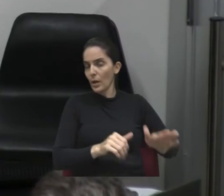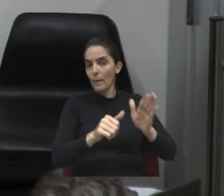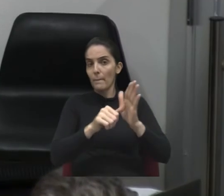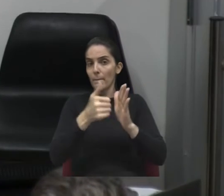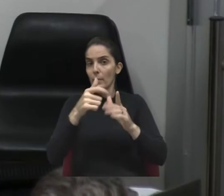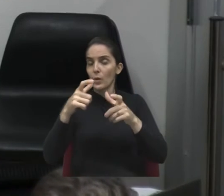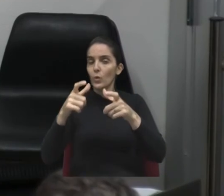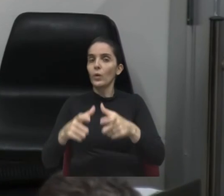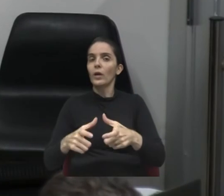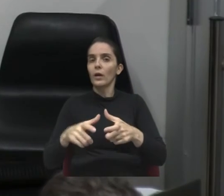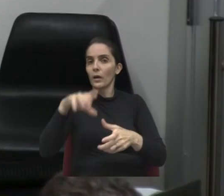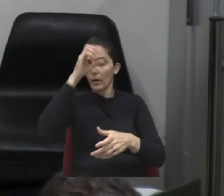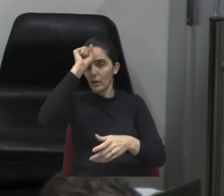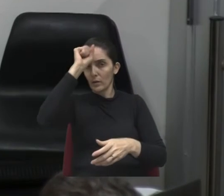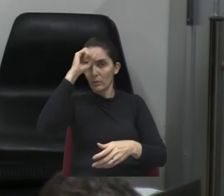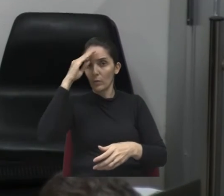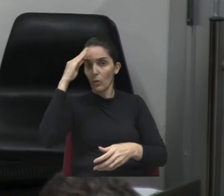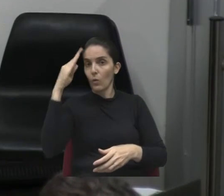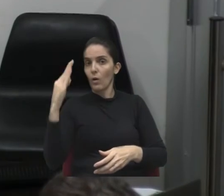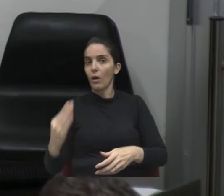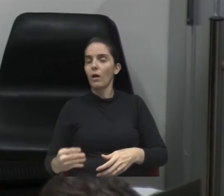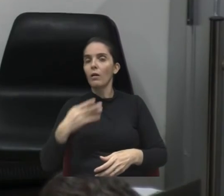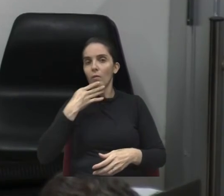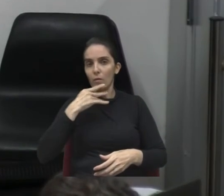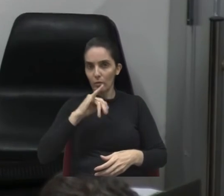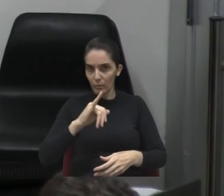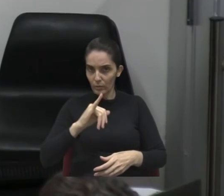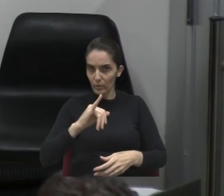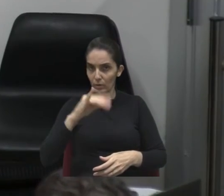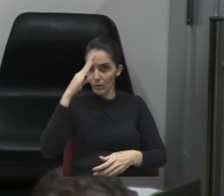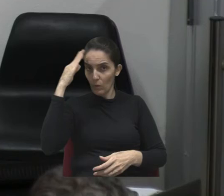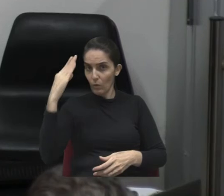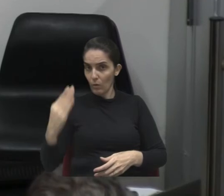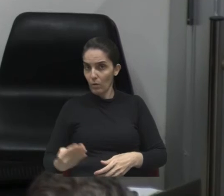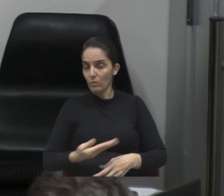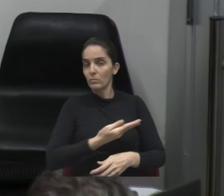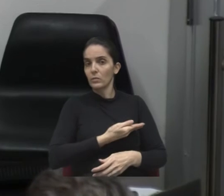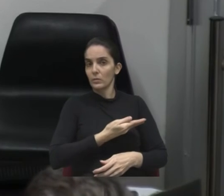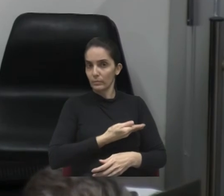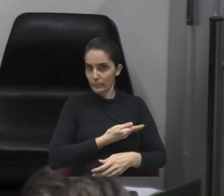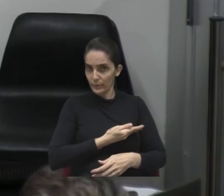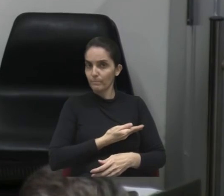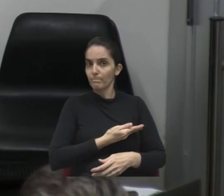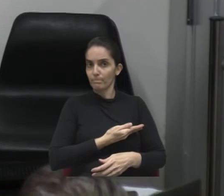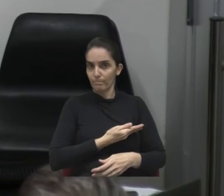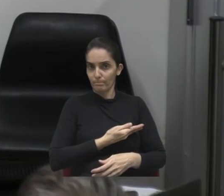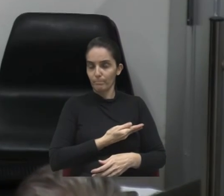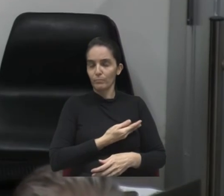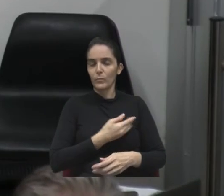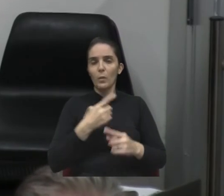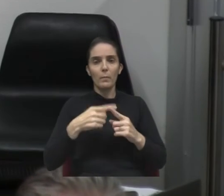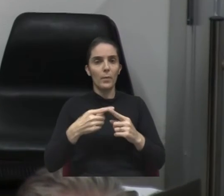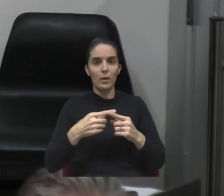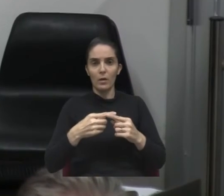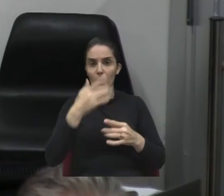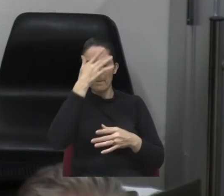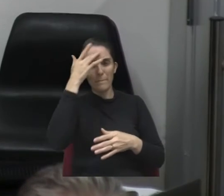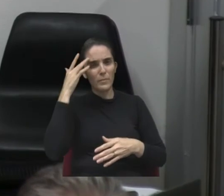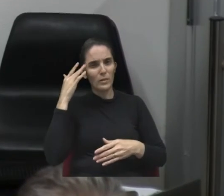a honrar o pai, honrar os amigos. Lá você convive com gente de toda a espécie, toda a